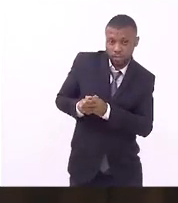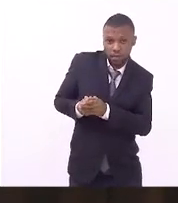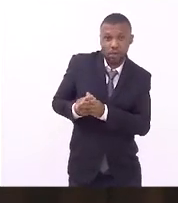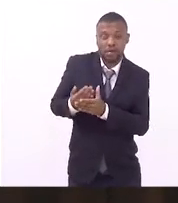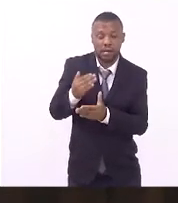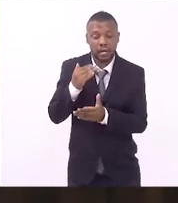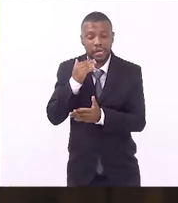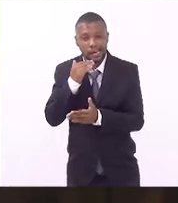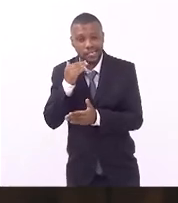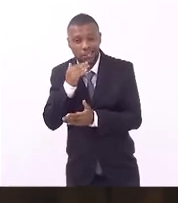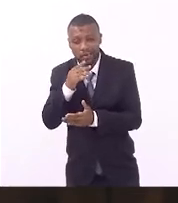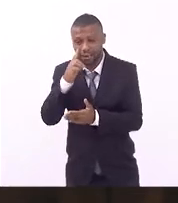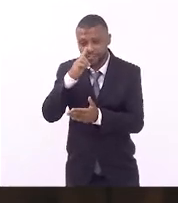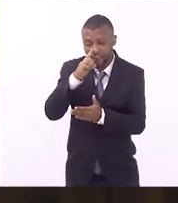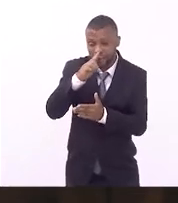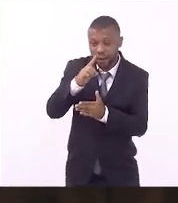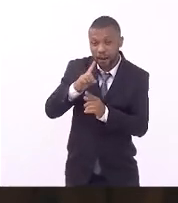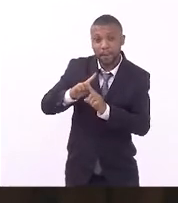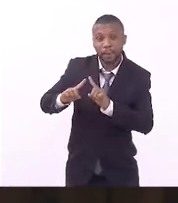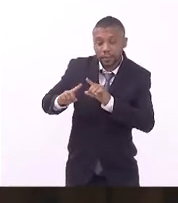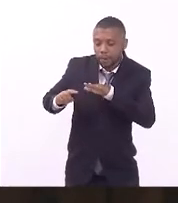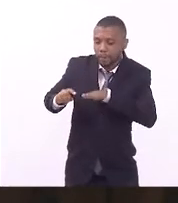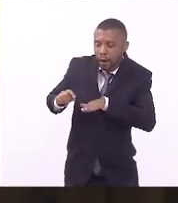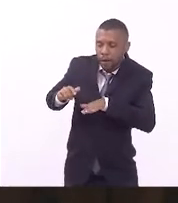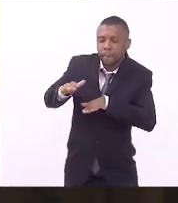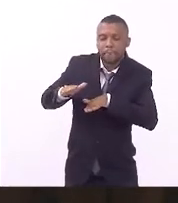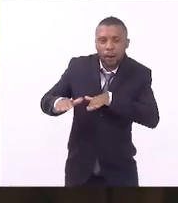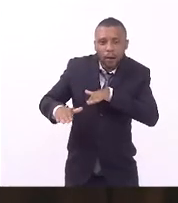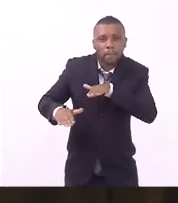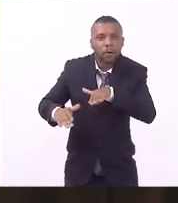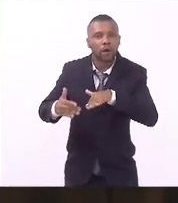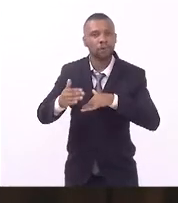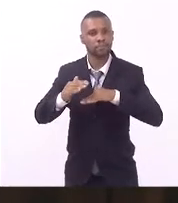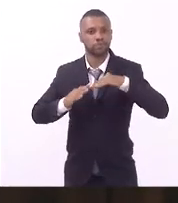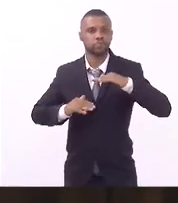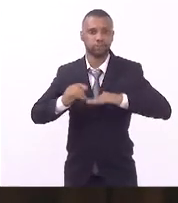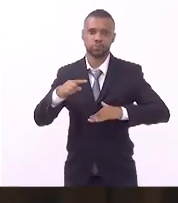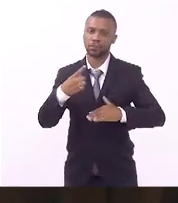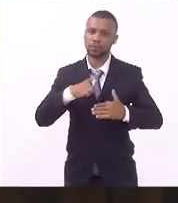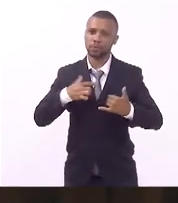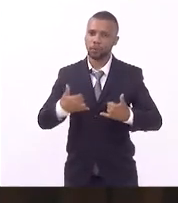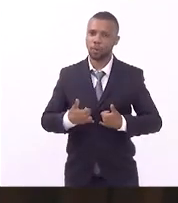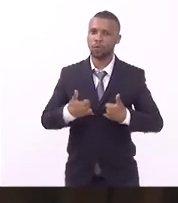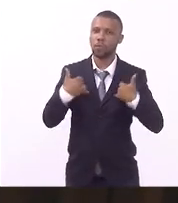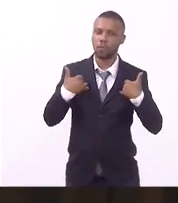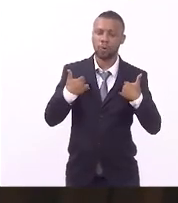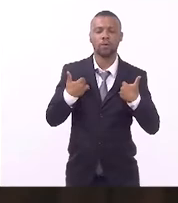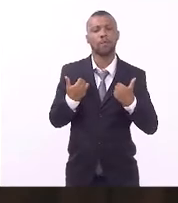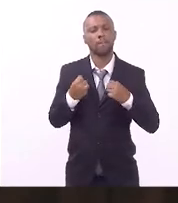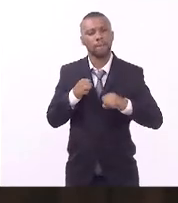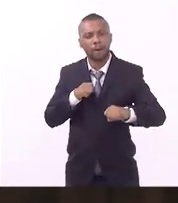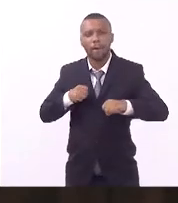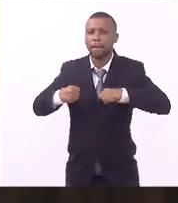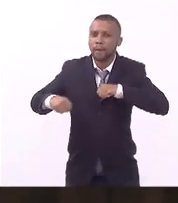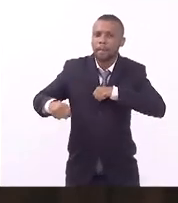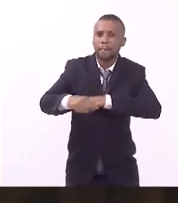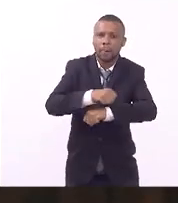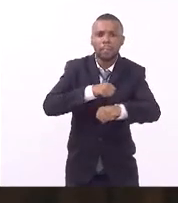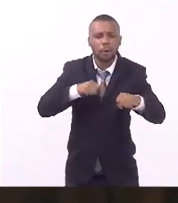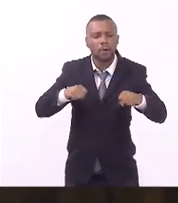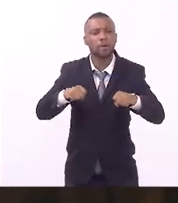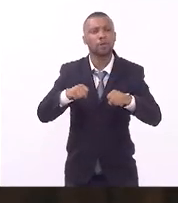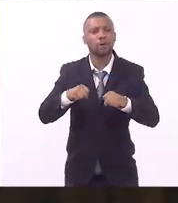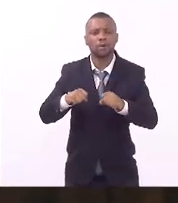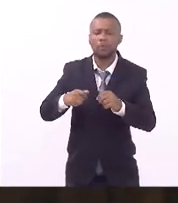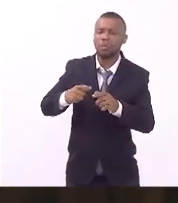em permanente construção, mas da qual devemos ter orgulho, pois foi conquistada com muita luta, dor e sangue